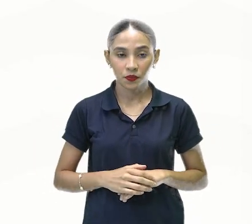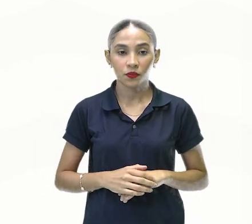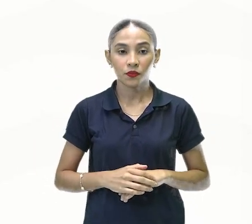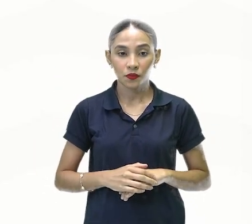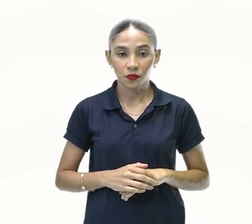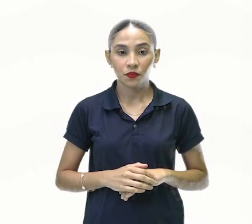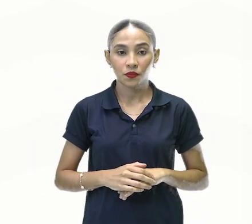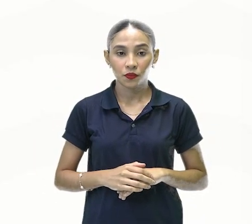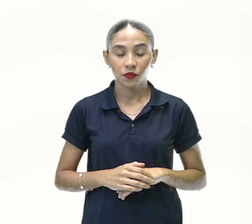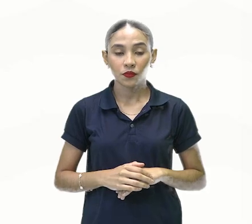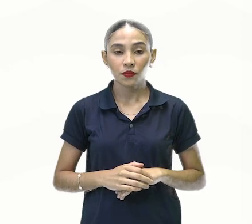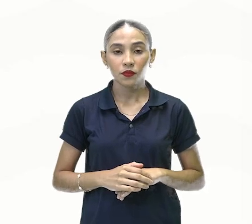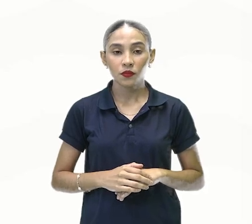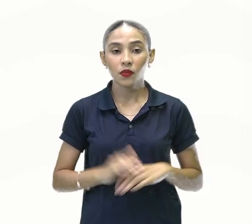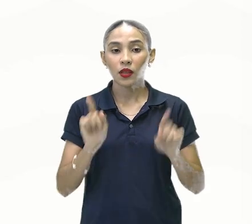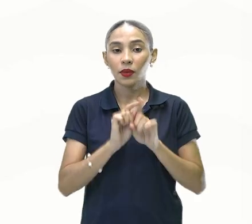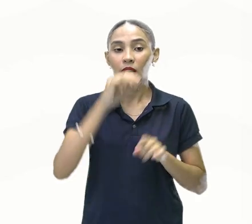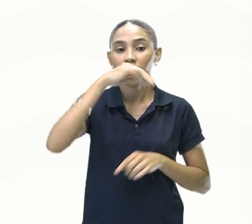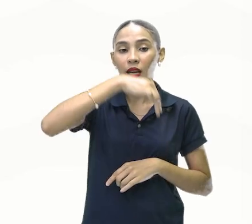vértices, né.